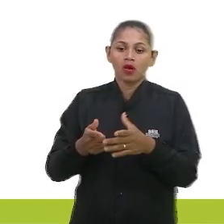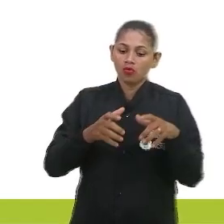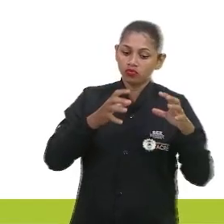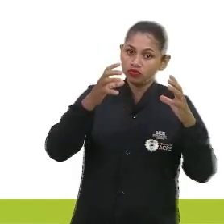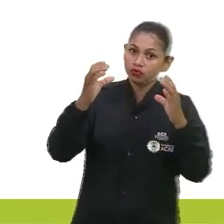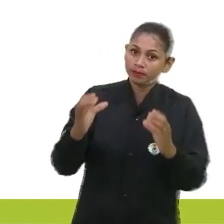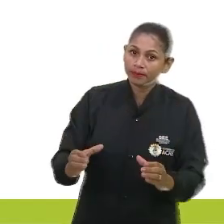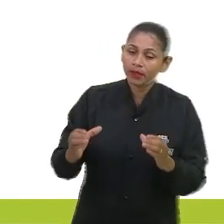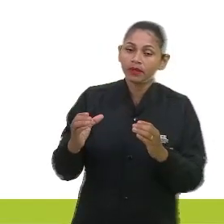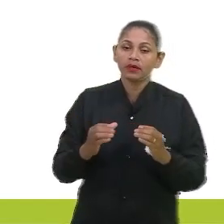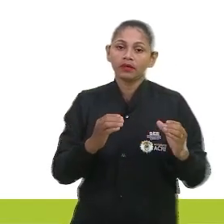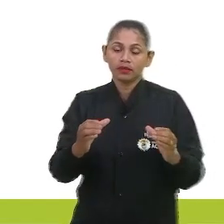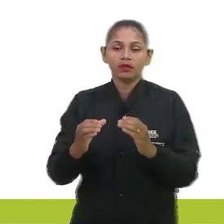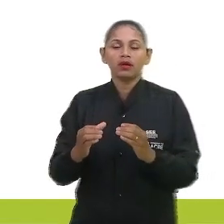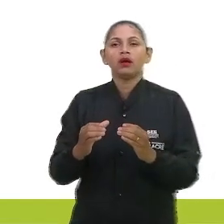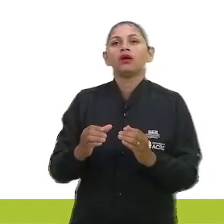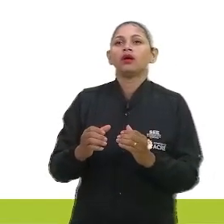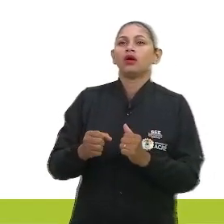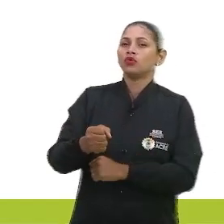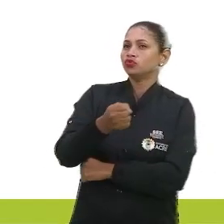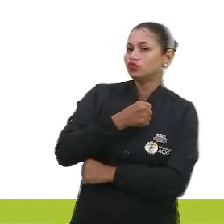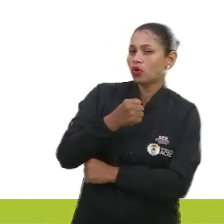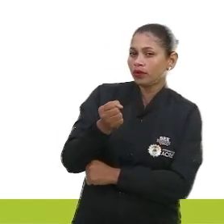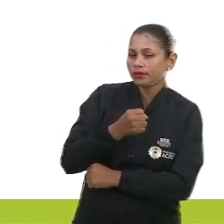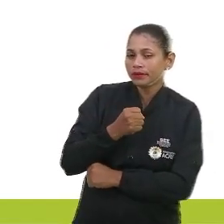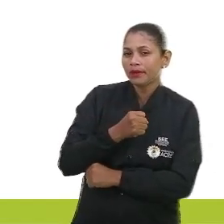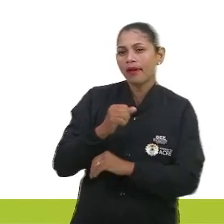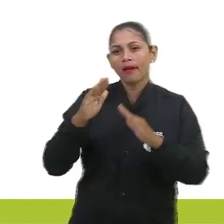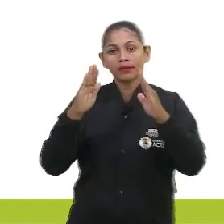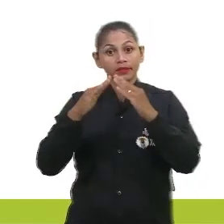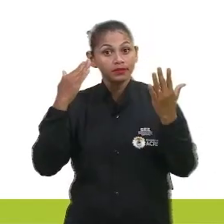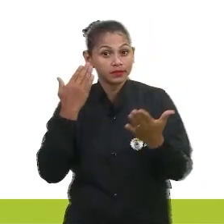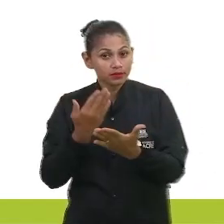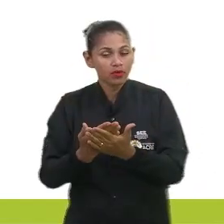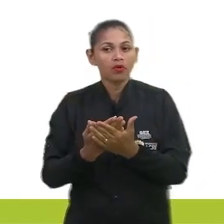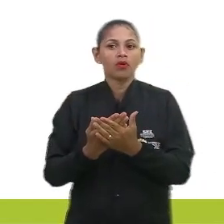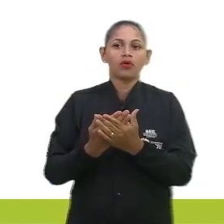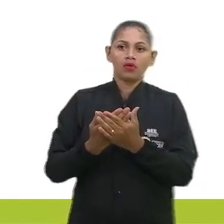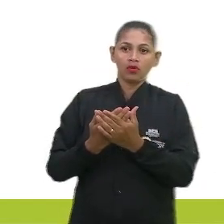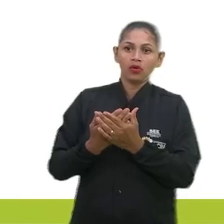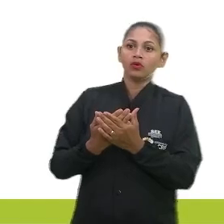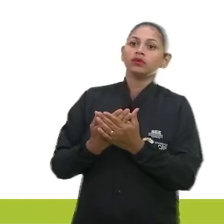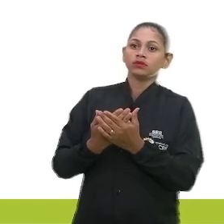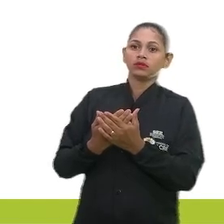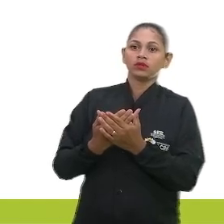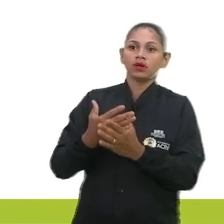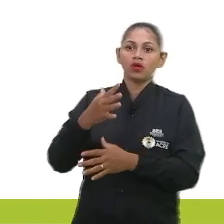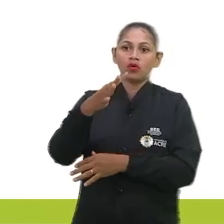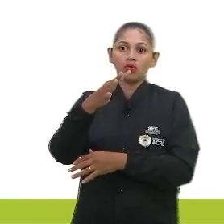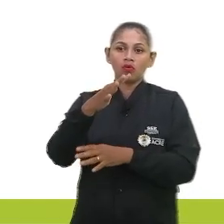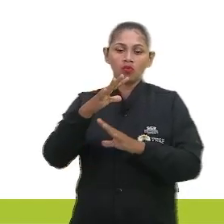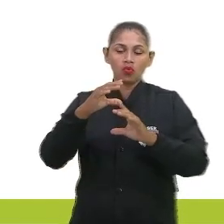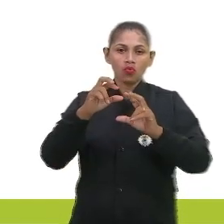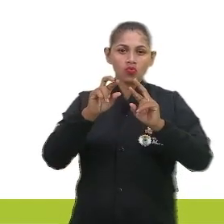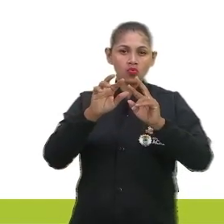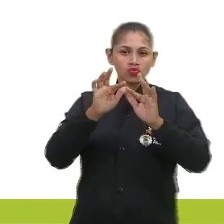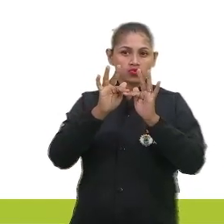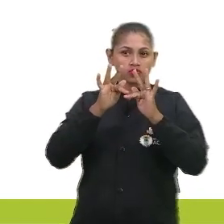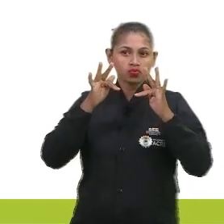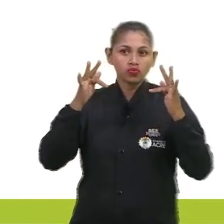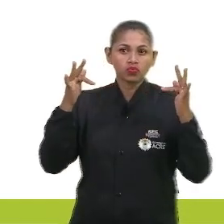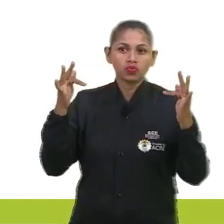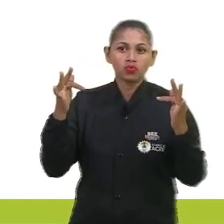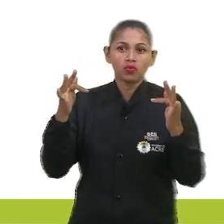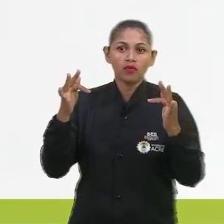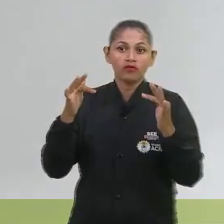você também pode estar participando aí na sua escola, os fóruns, as comunidades das redes sociais e até